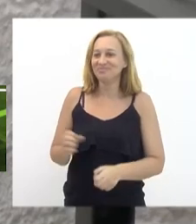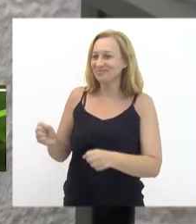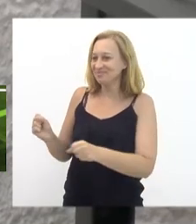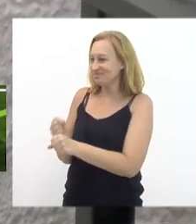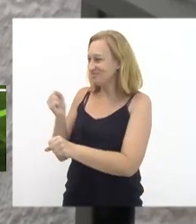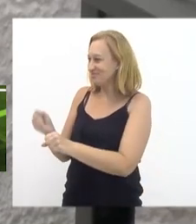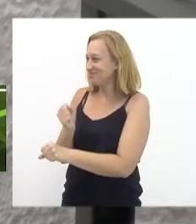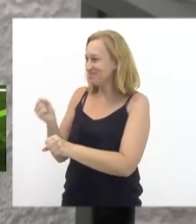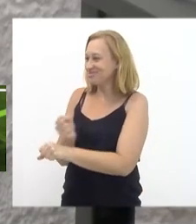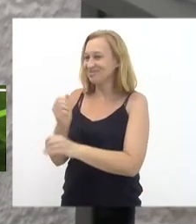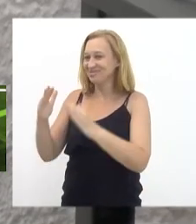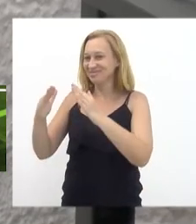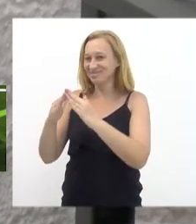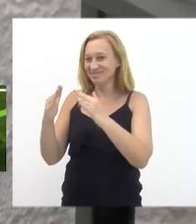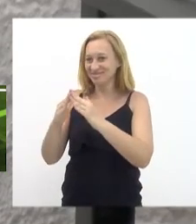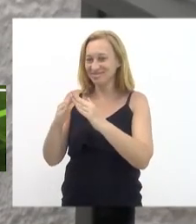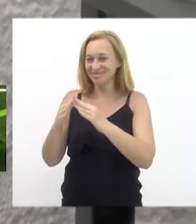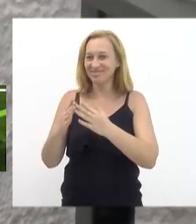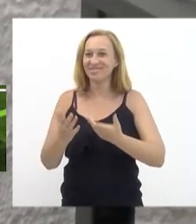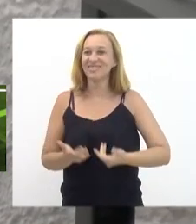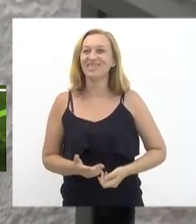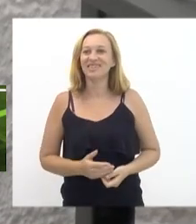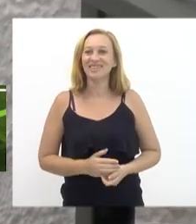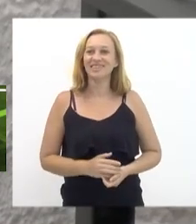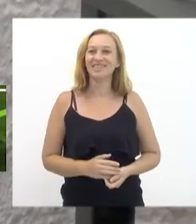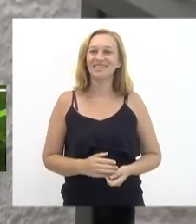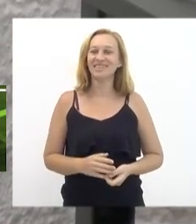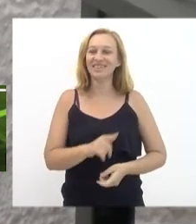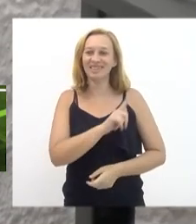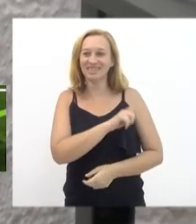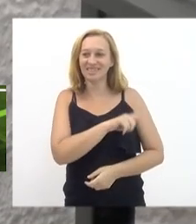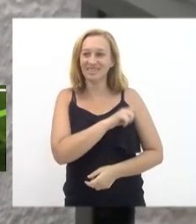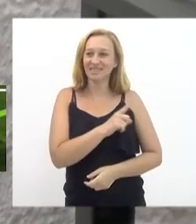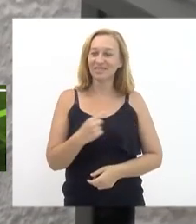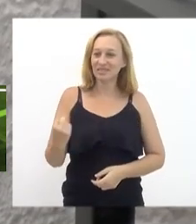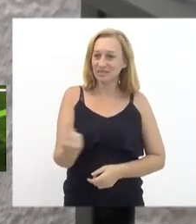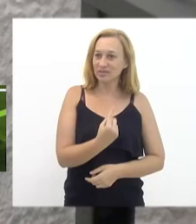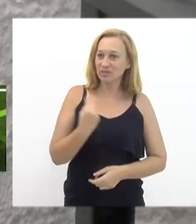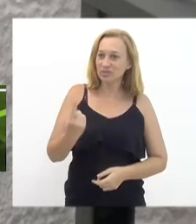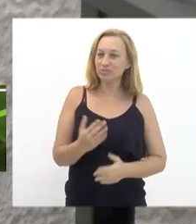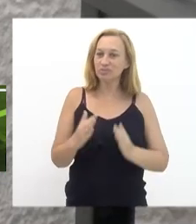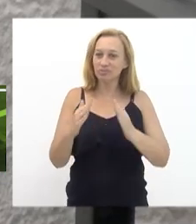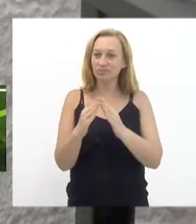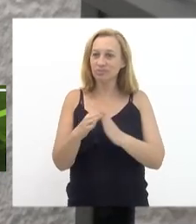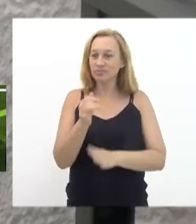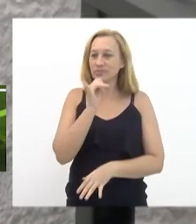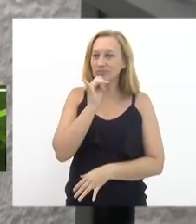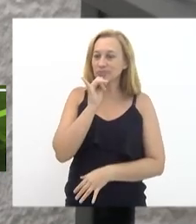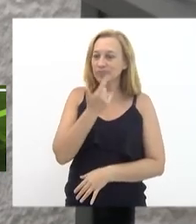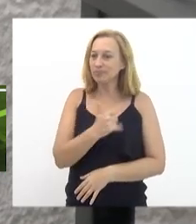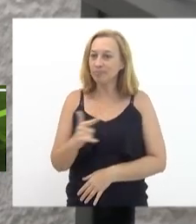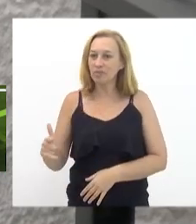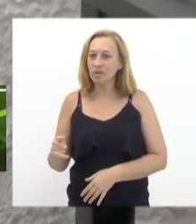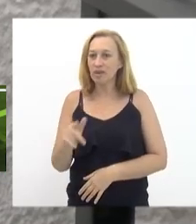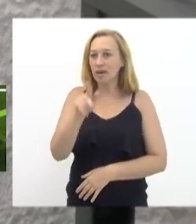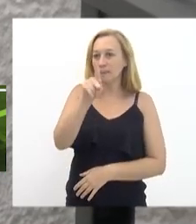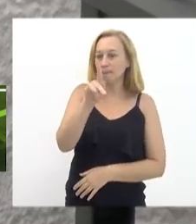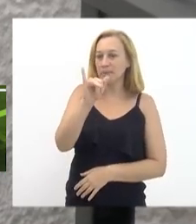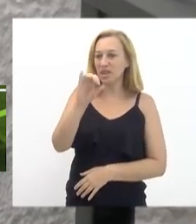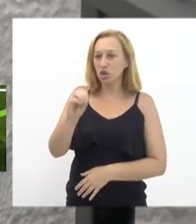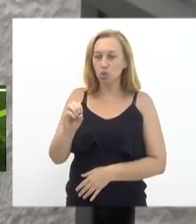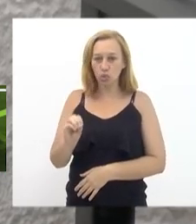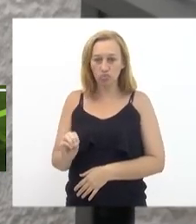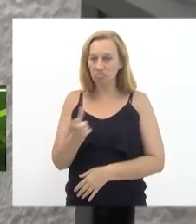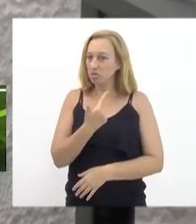construir casas as casas estavam sendo construídos até a nossa gestão eram casas por exemplo que não tinha piso e